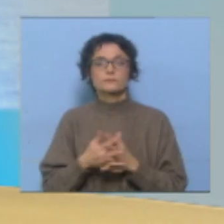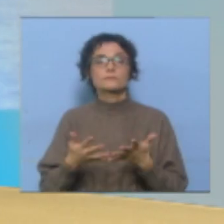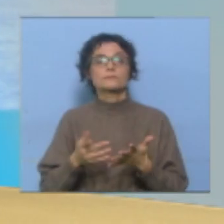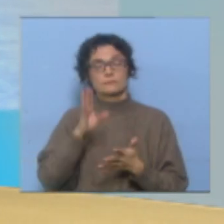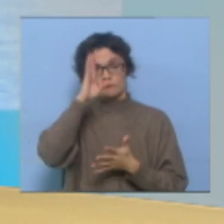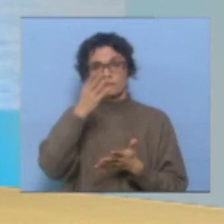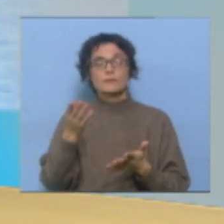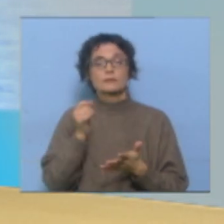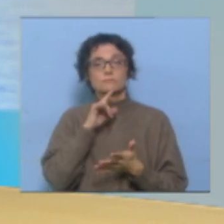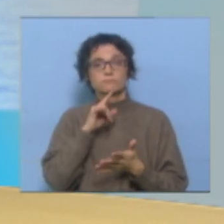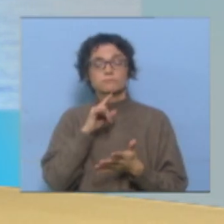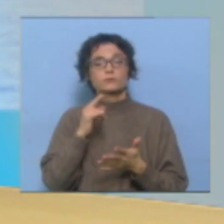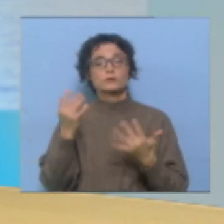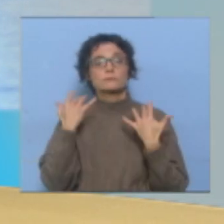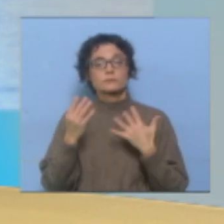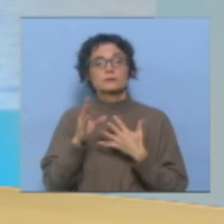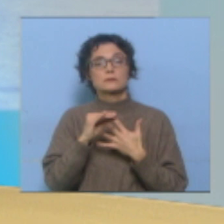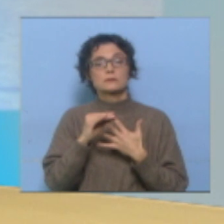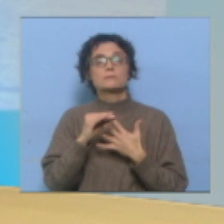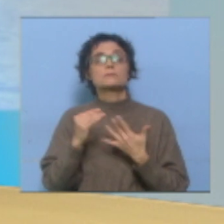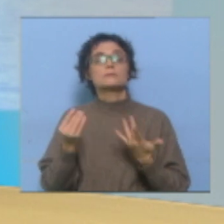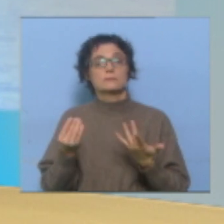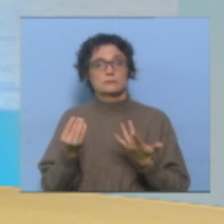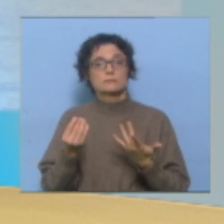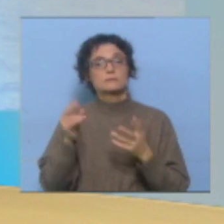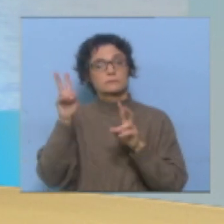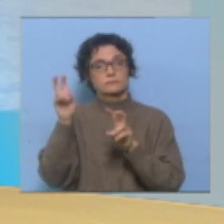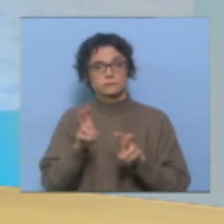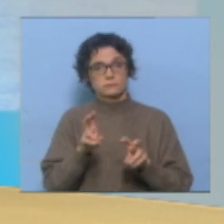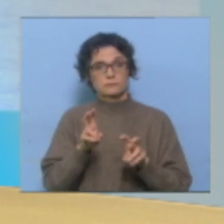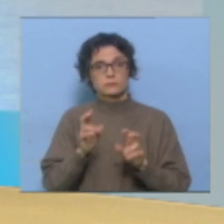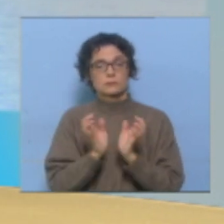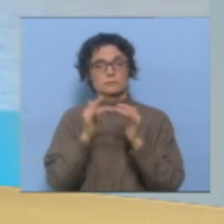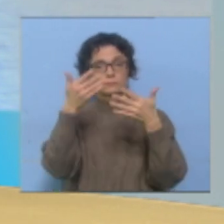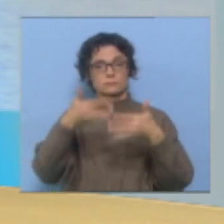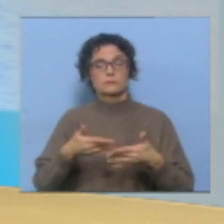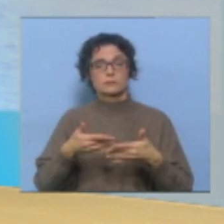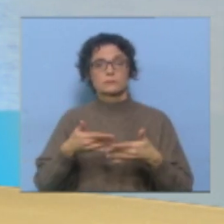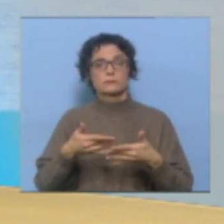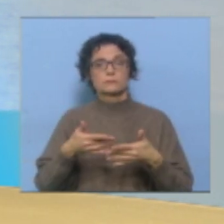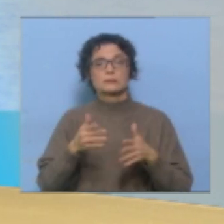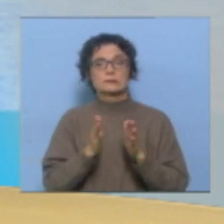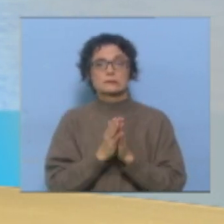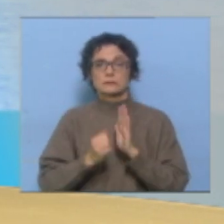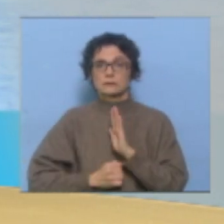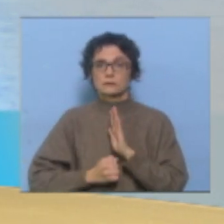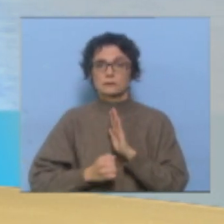Já sabe que pode encontrar estes e outros temas da atualidade no portal informativo da Igreja Católica,